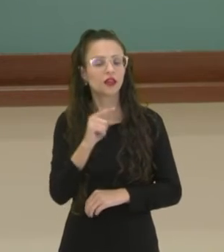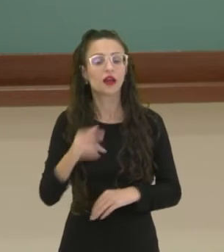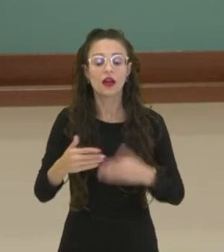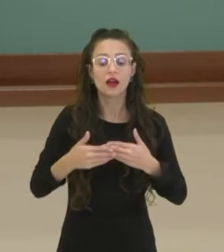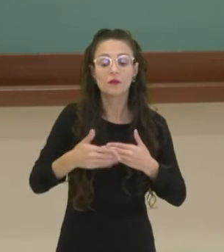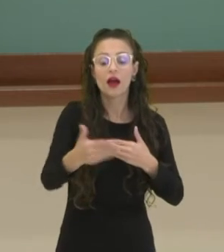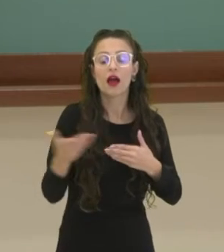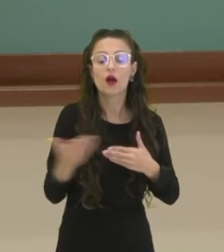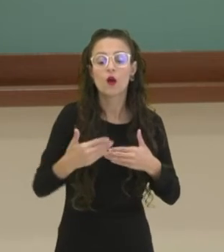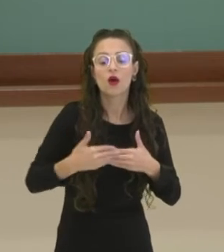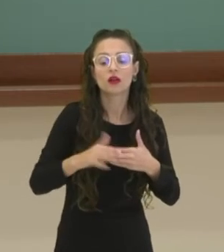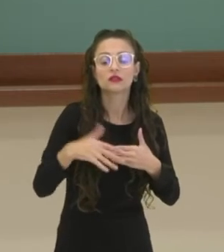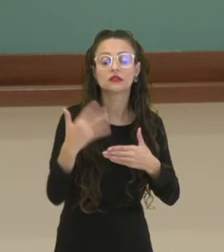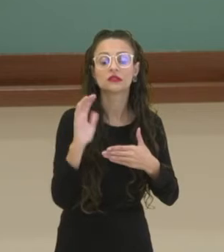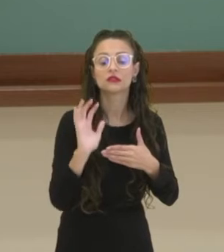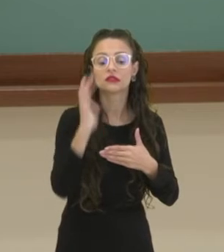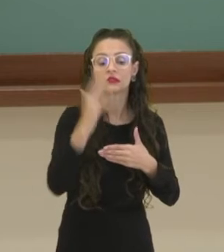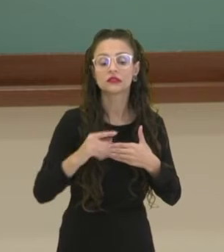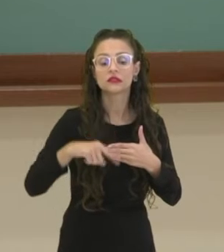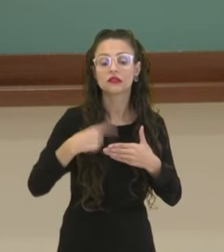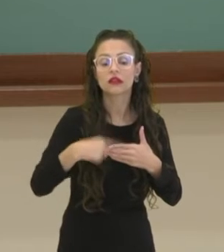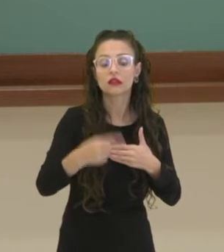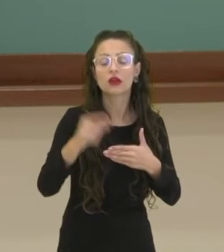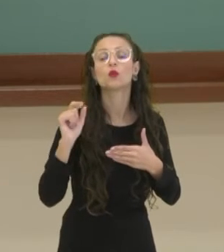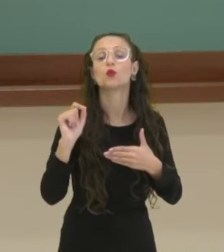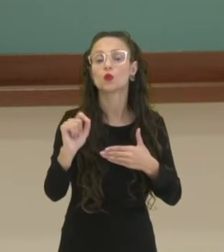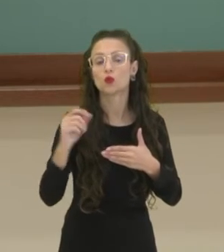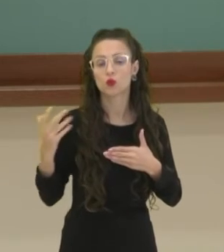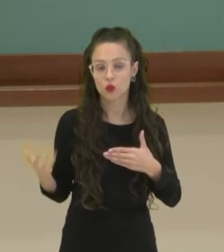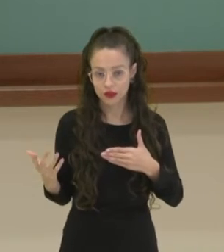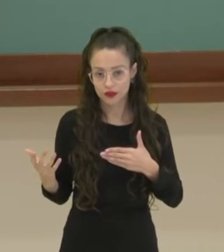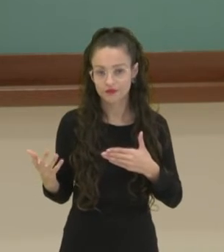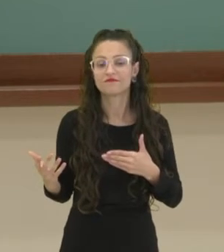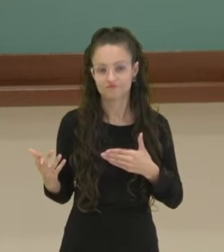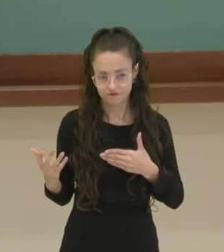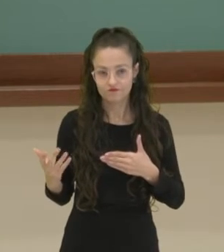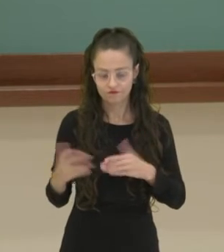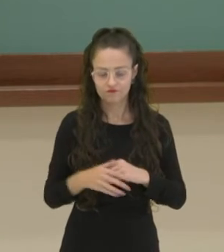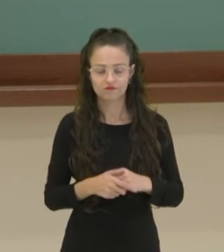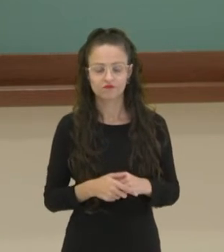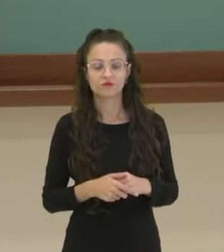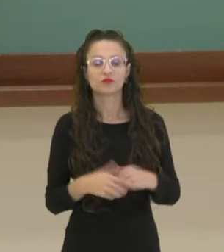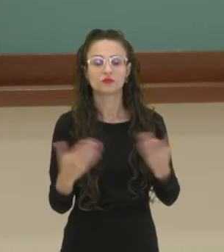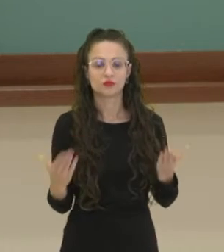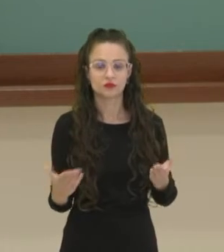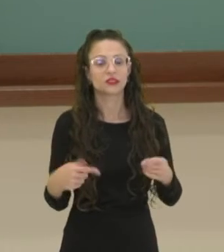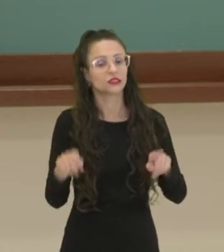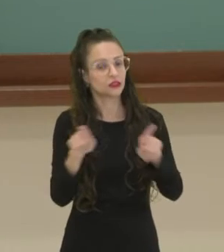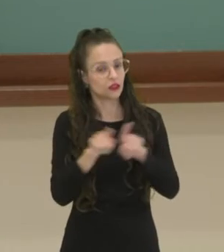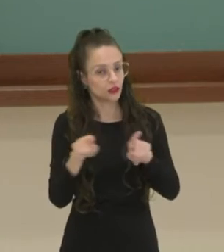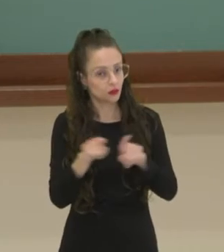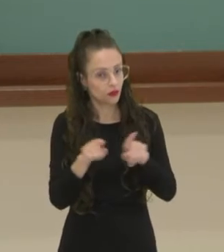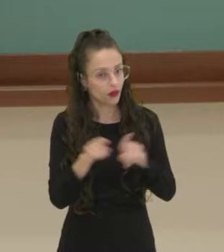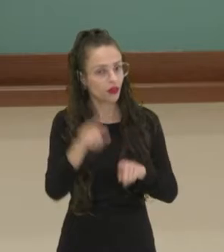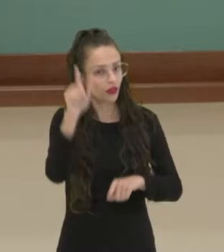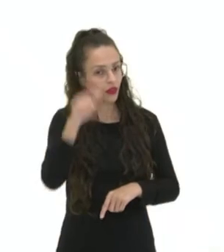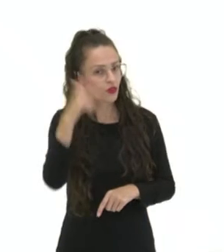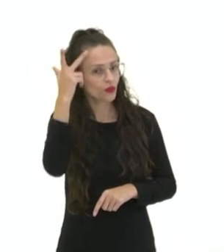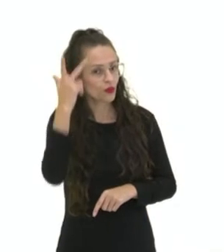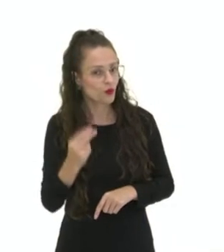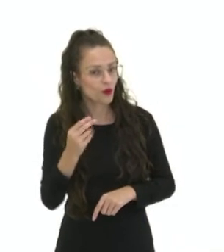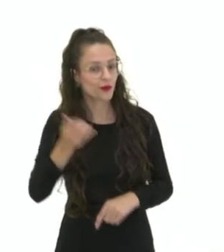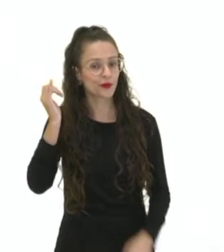vai acontecer? Que desenrolar terá a narrativa? Além disso, é comum que o